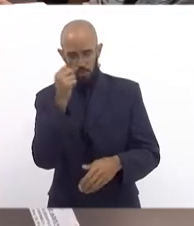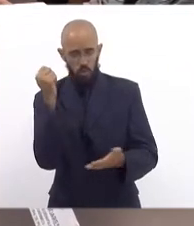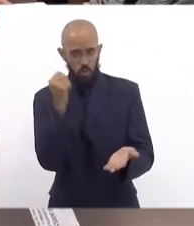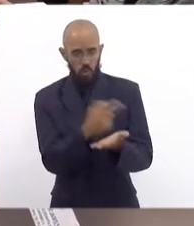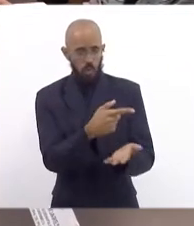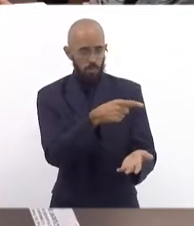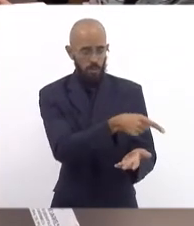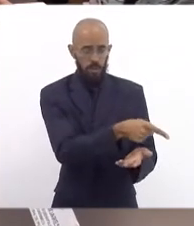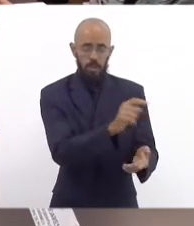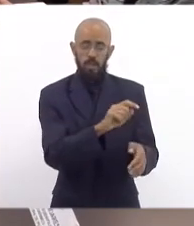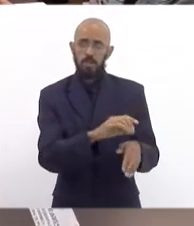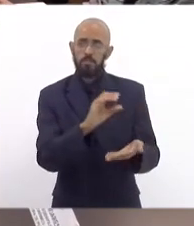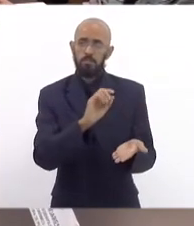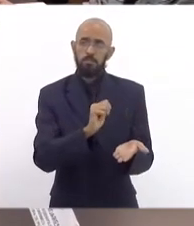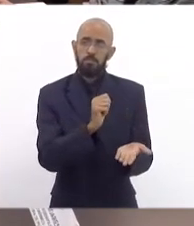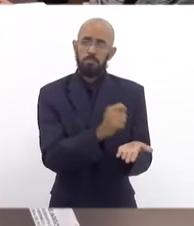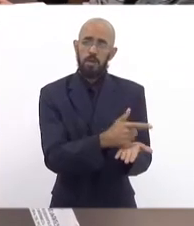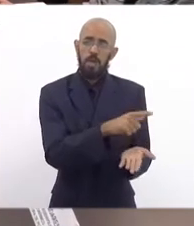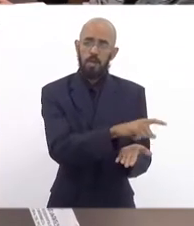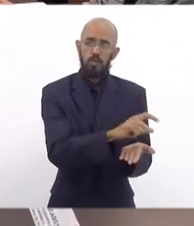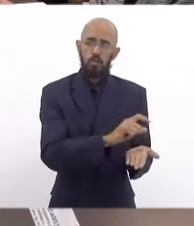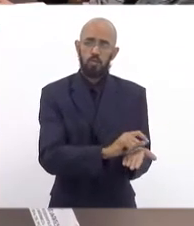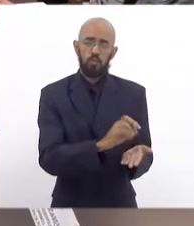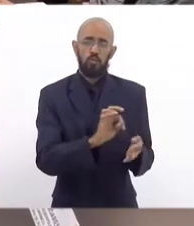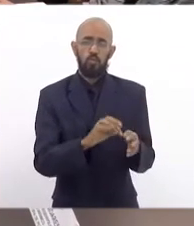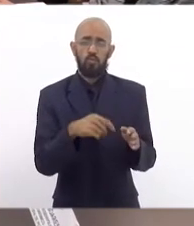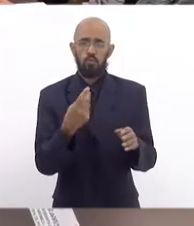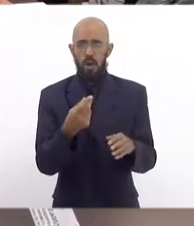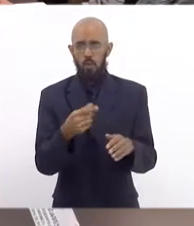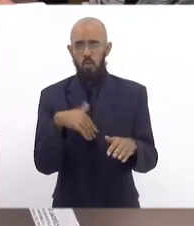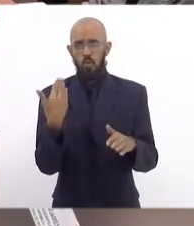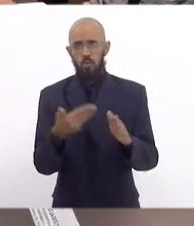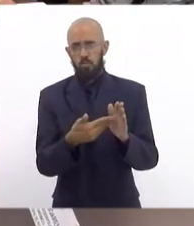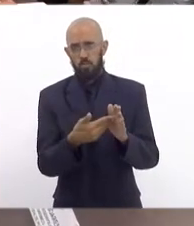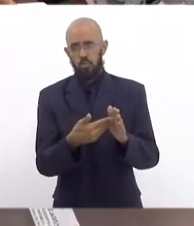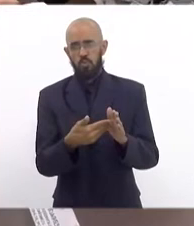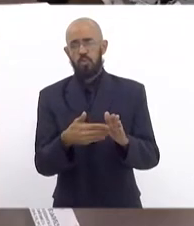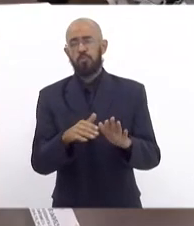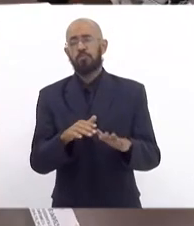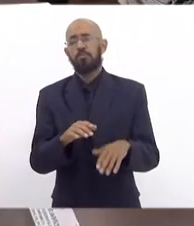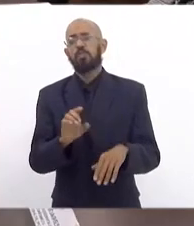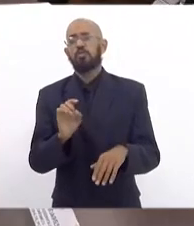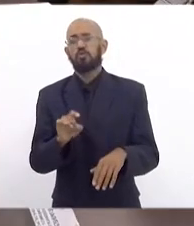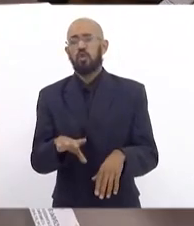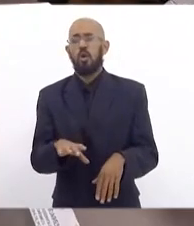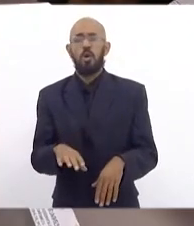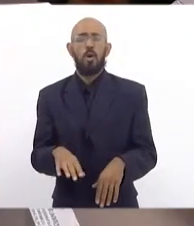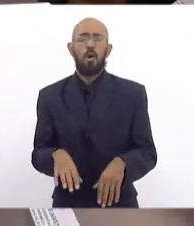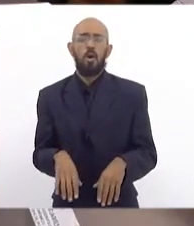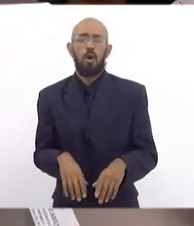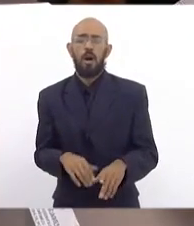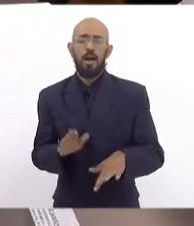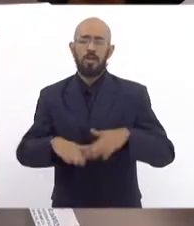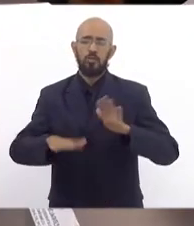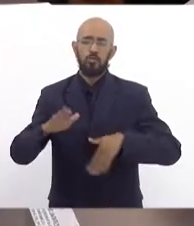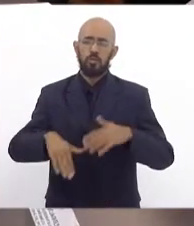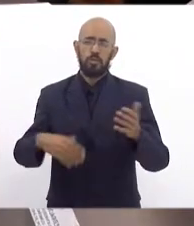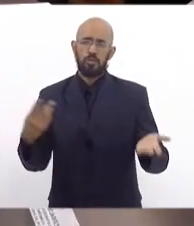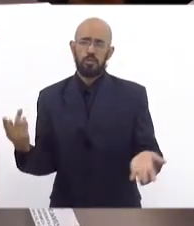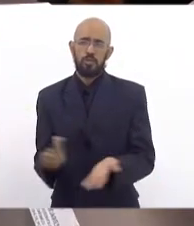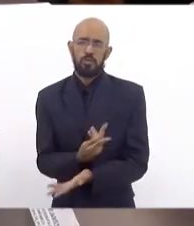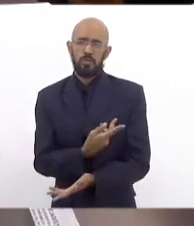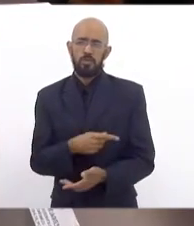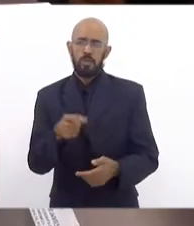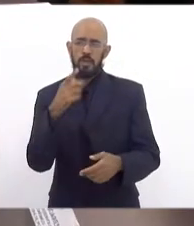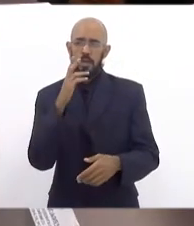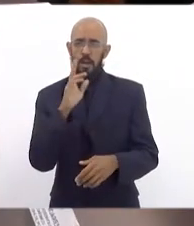a sua dois e-mail ele credita o valor da transferência como tudo a não ser a exceção E aí eu até trouxe aqui da mesma cor para a gente não confundir